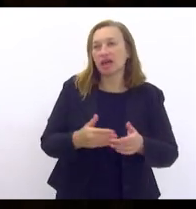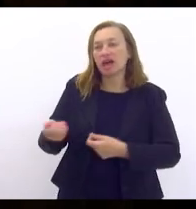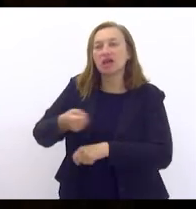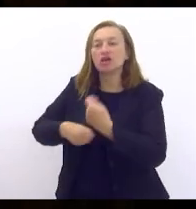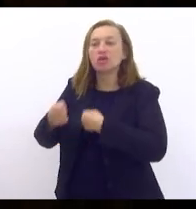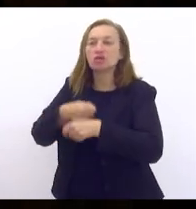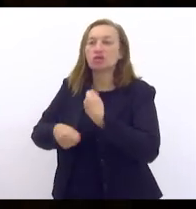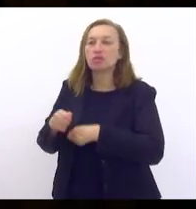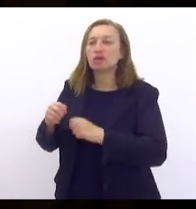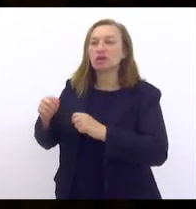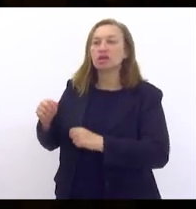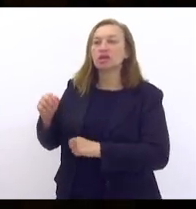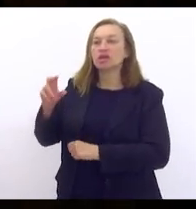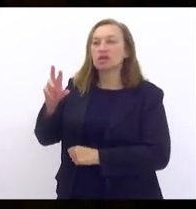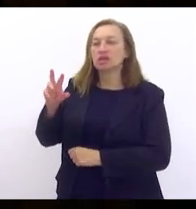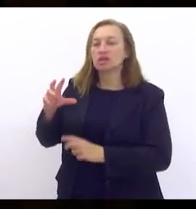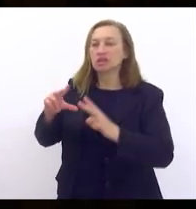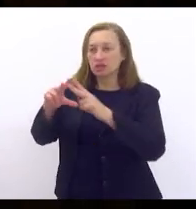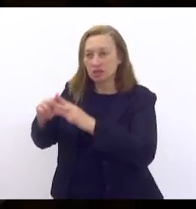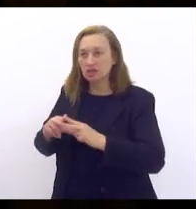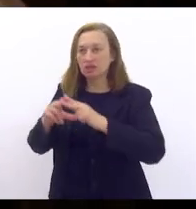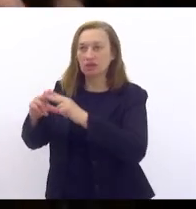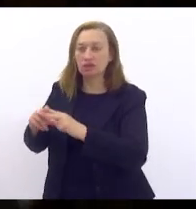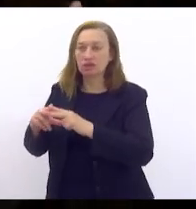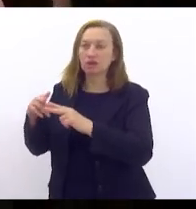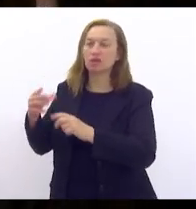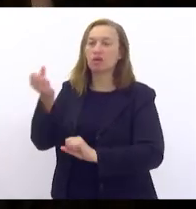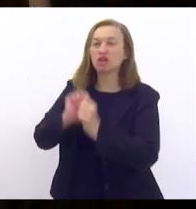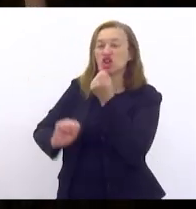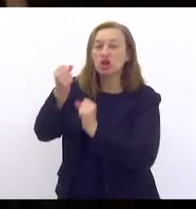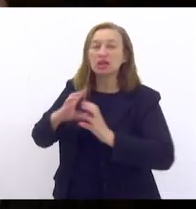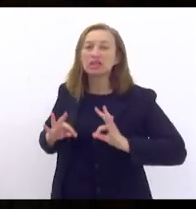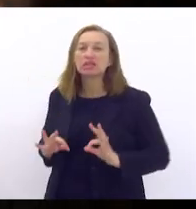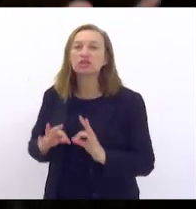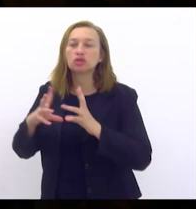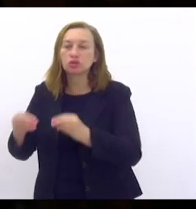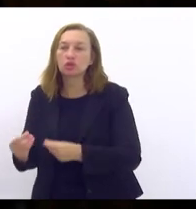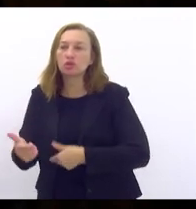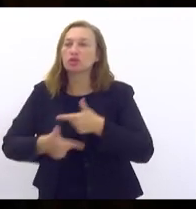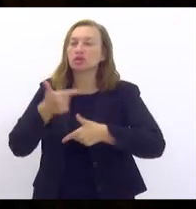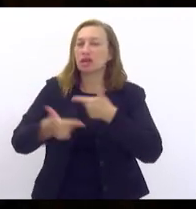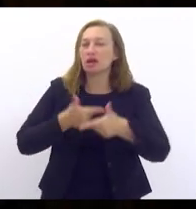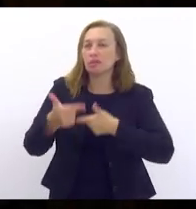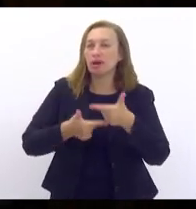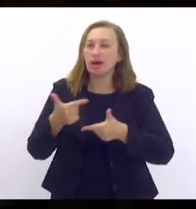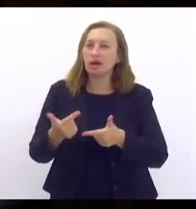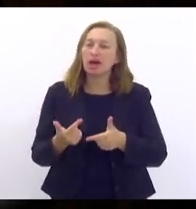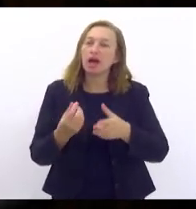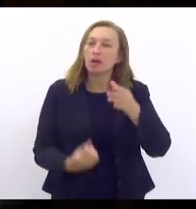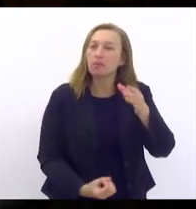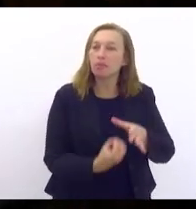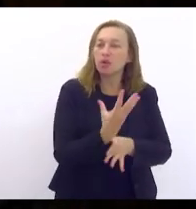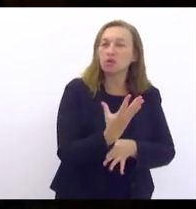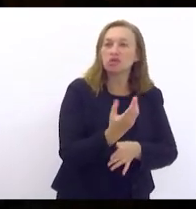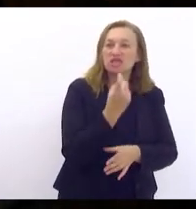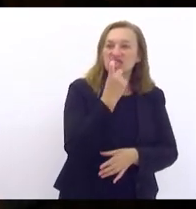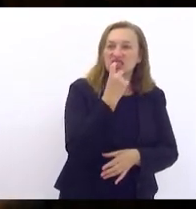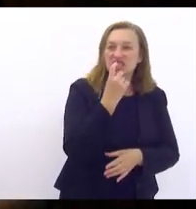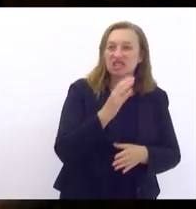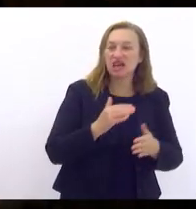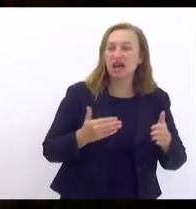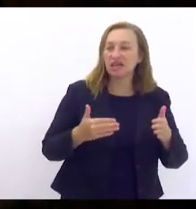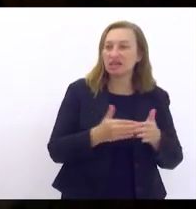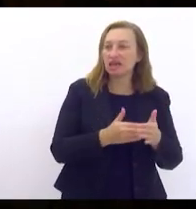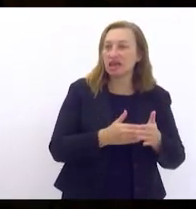da relação com a indústria então vão trabalhar toda essa cadeia produtiva desde a produção do plástico Até que esse plástico entre